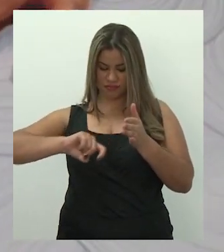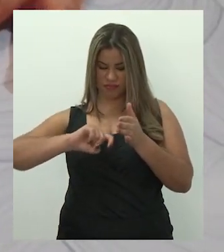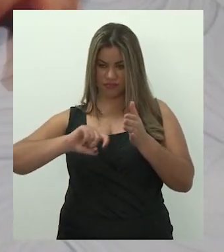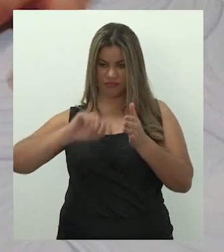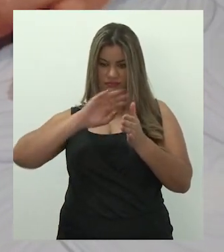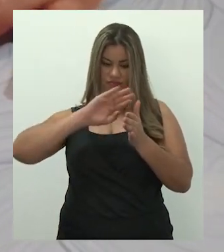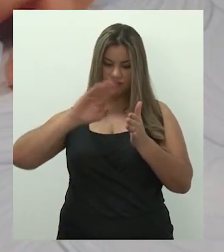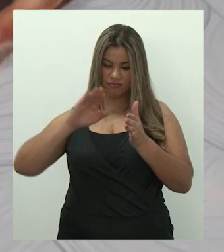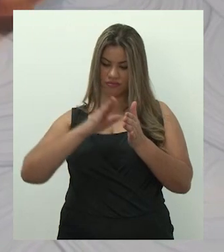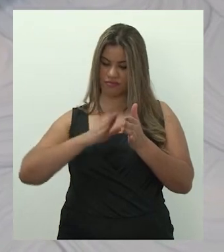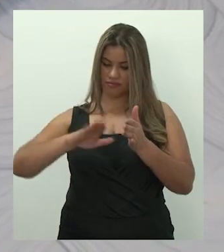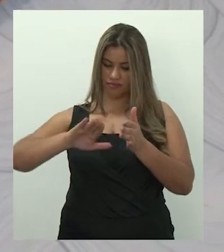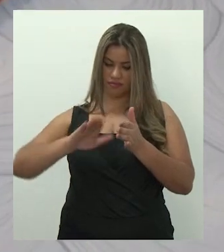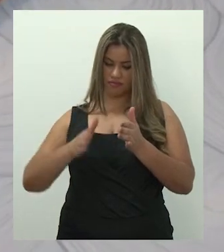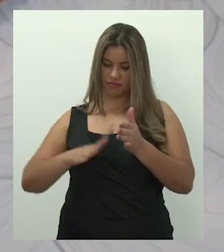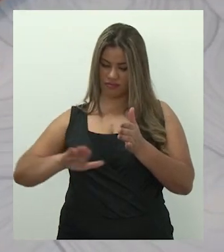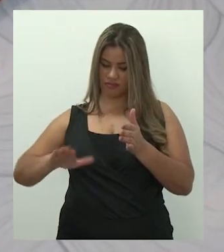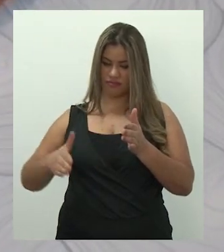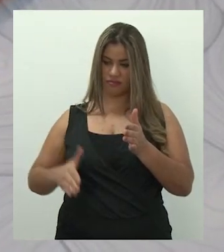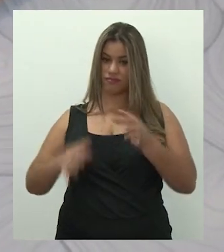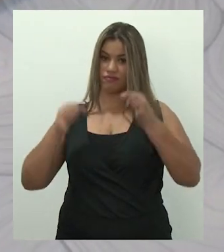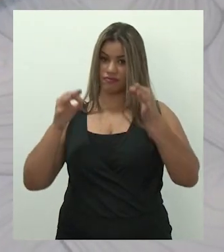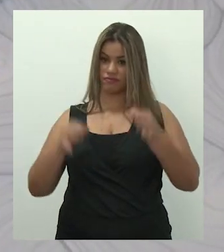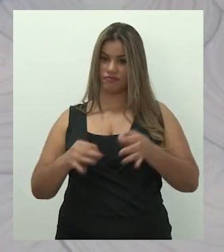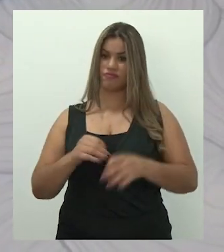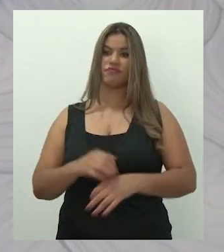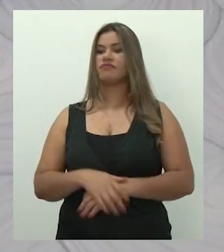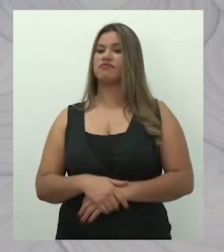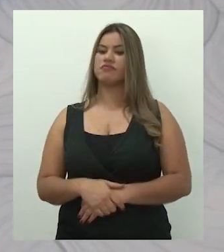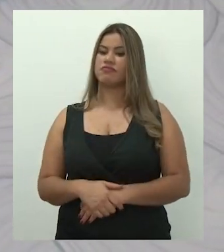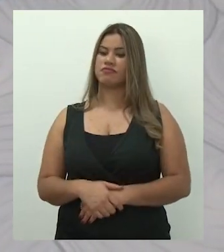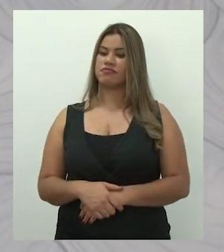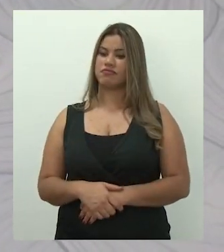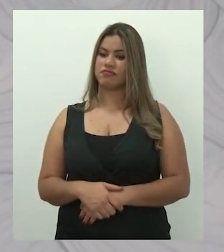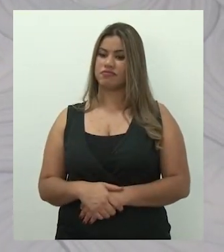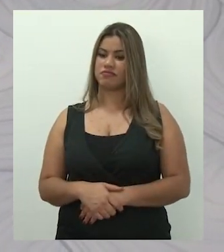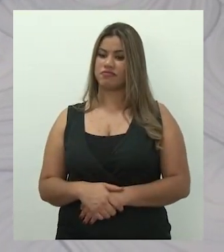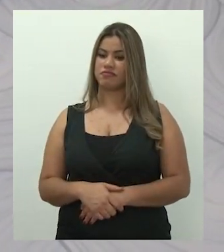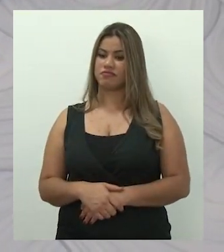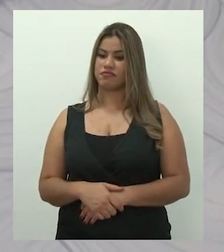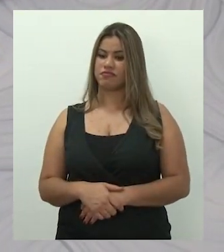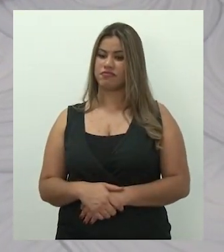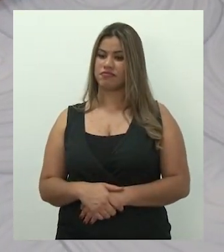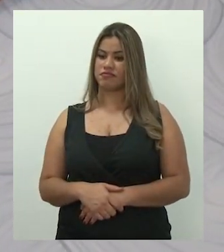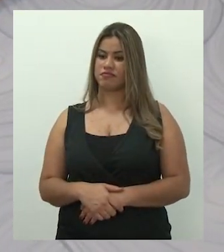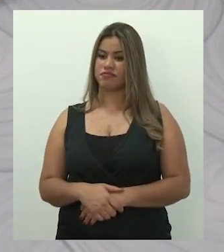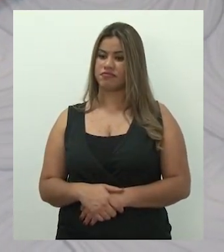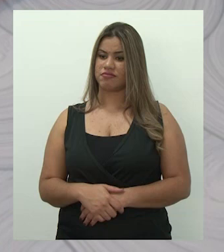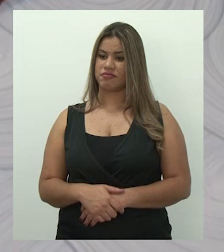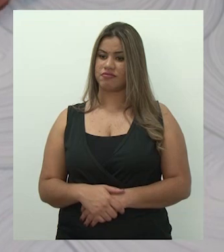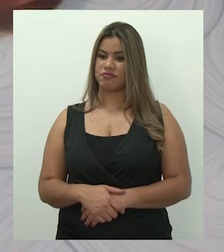Faça isso na parte superior e depois na parte inferior da nossa figura.